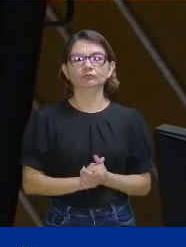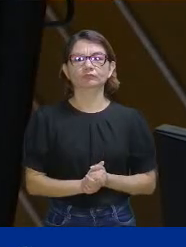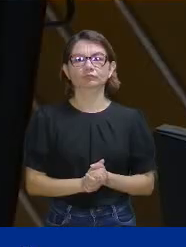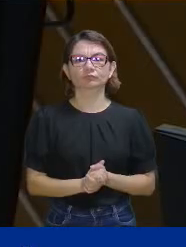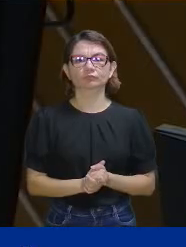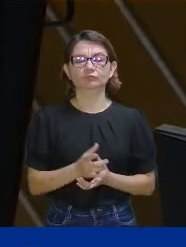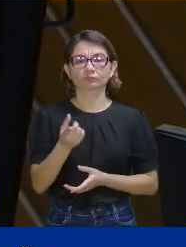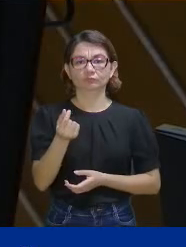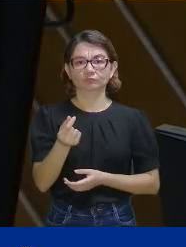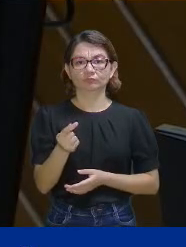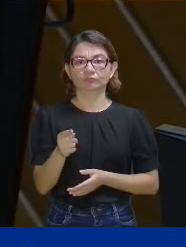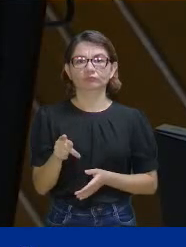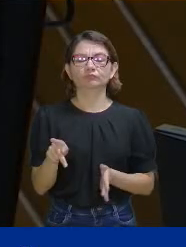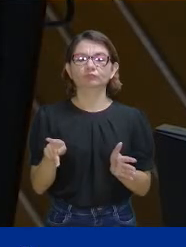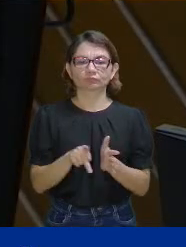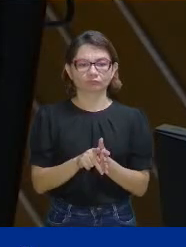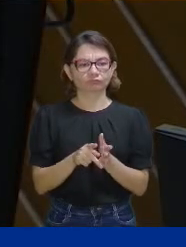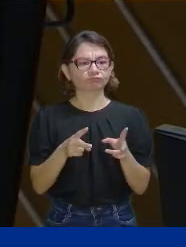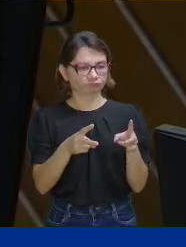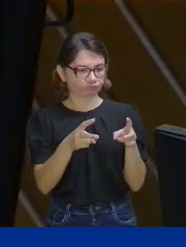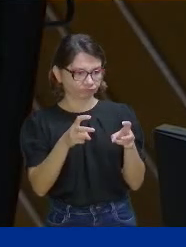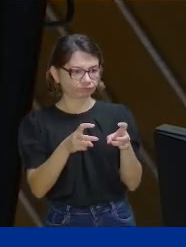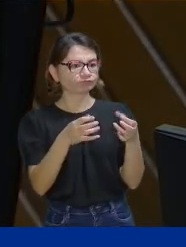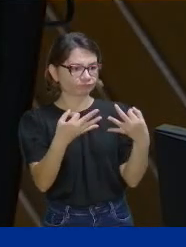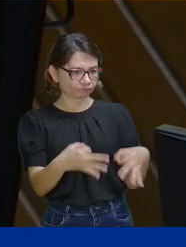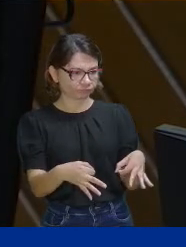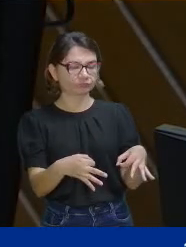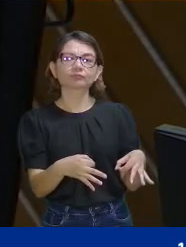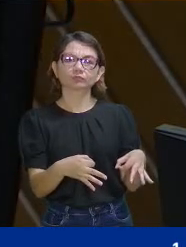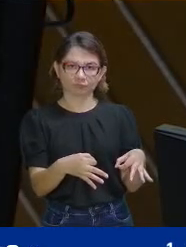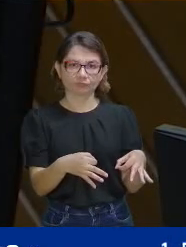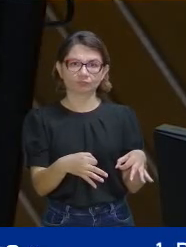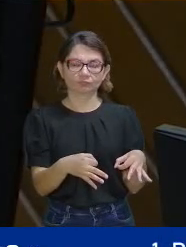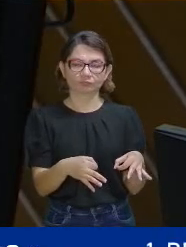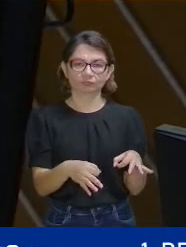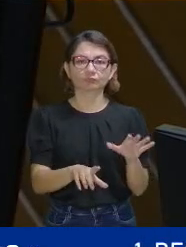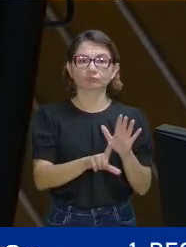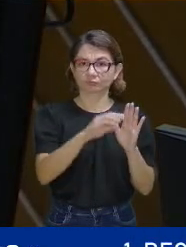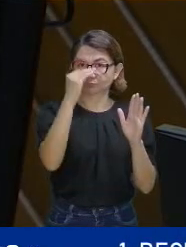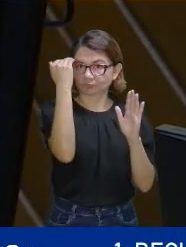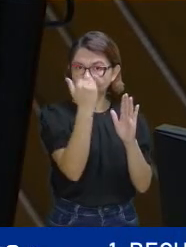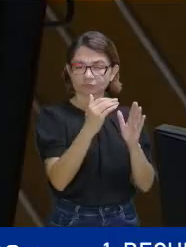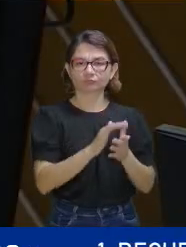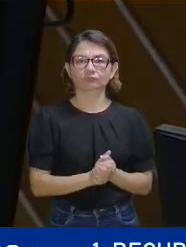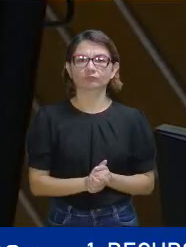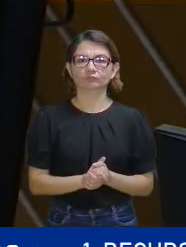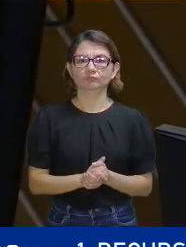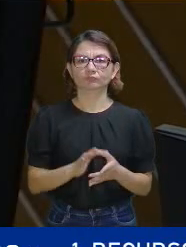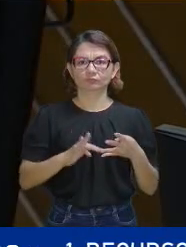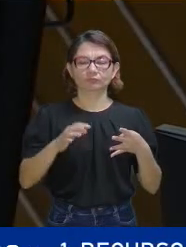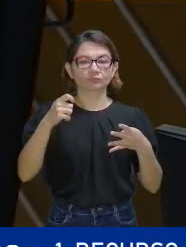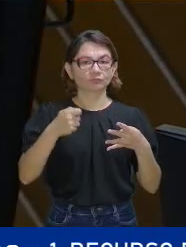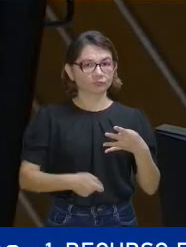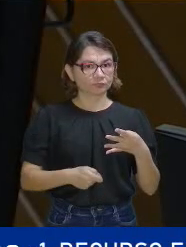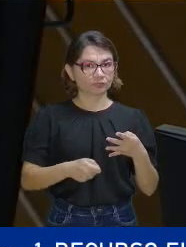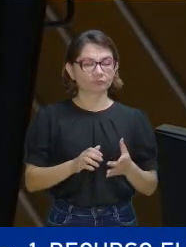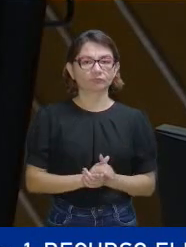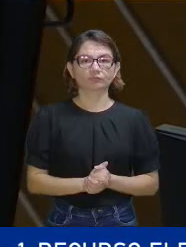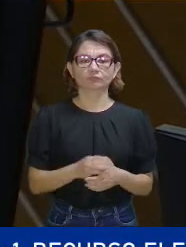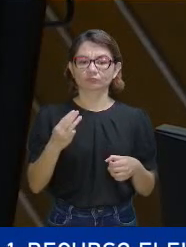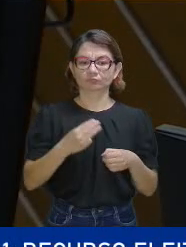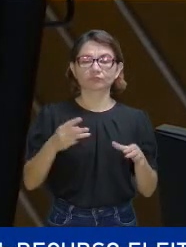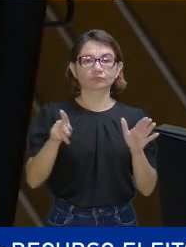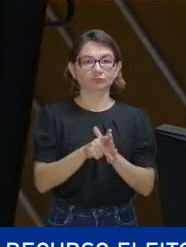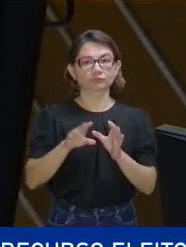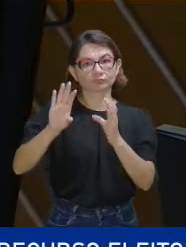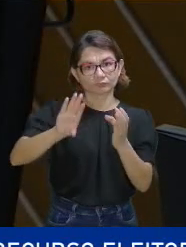depósito foi totalmente identificado, afastando qualquer ilegalidade. Afirmou que a sentença desconsiderou a realidade fática do município de